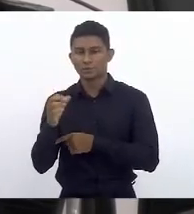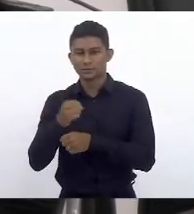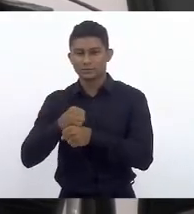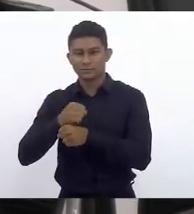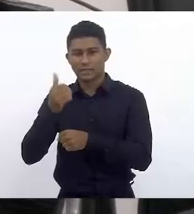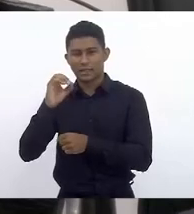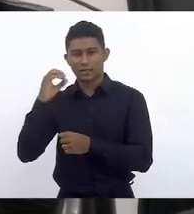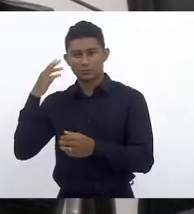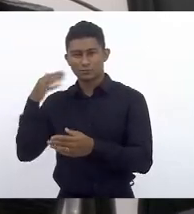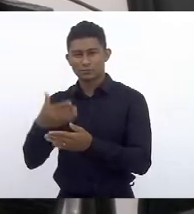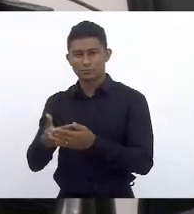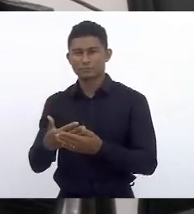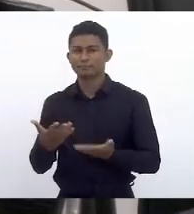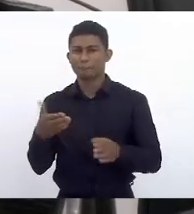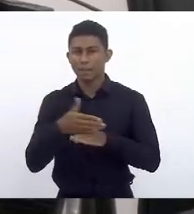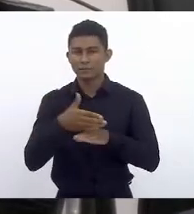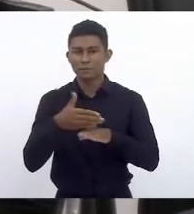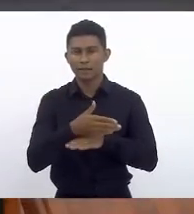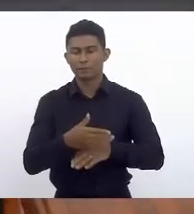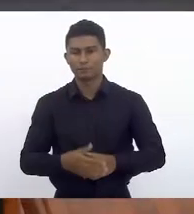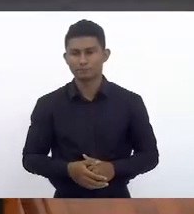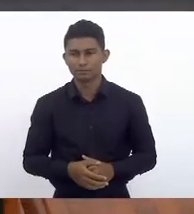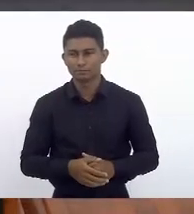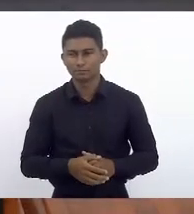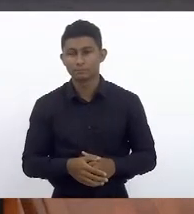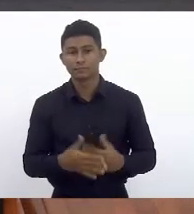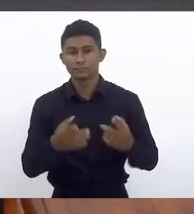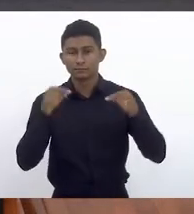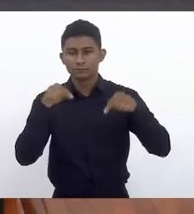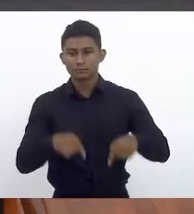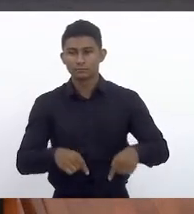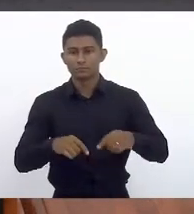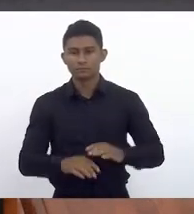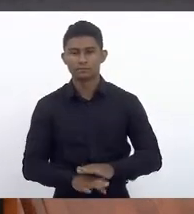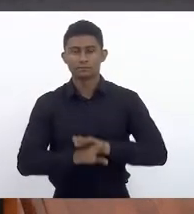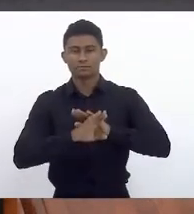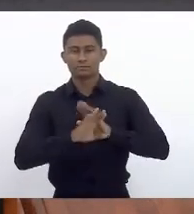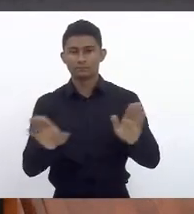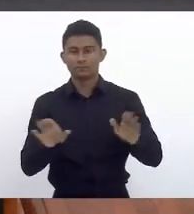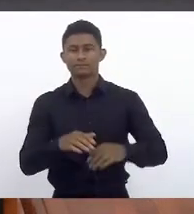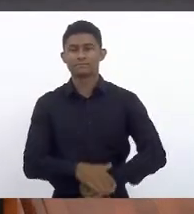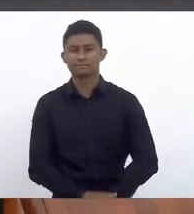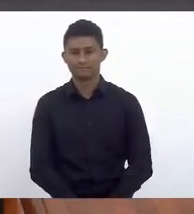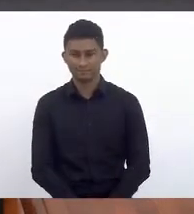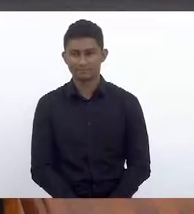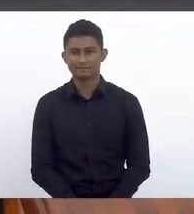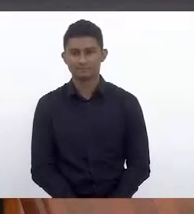Assim posto, está encerrada a nossa audiência pública.